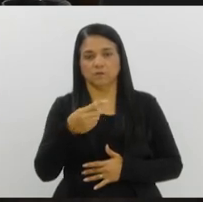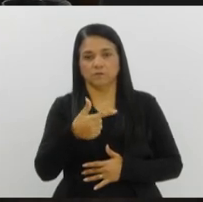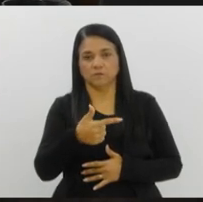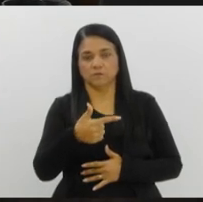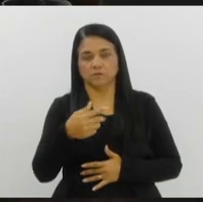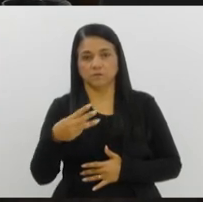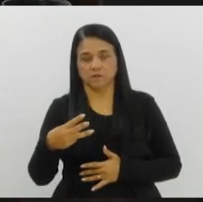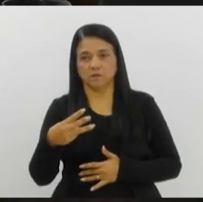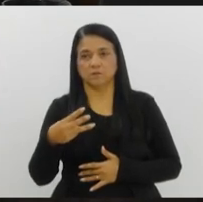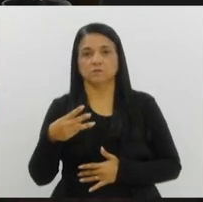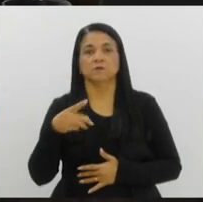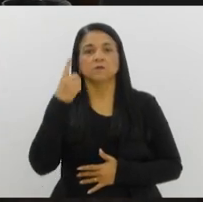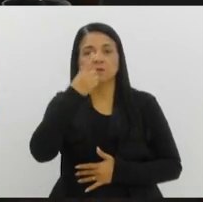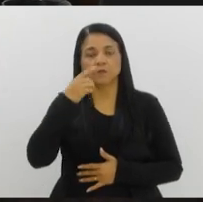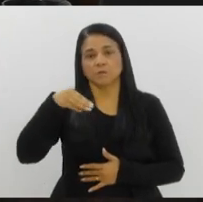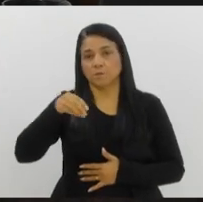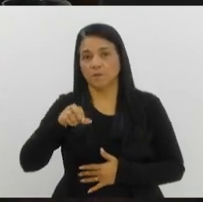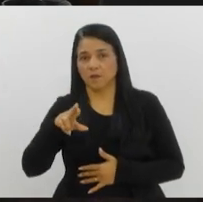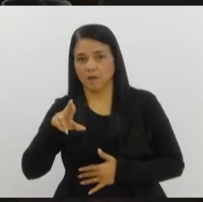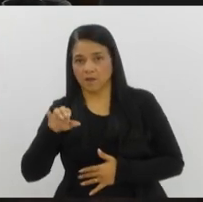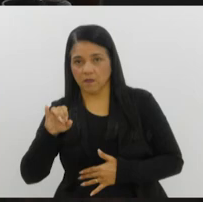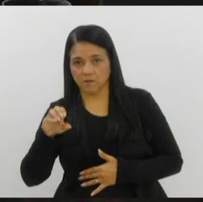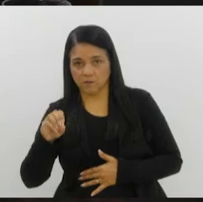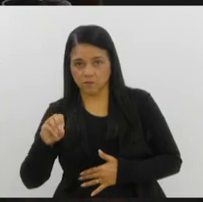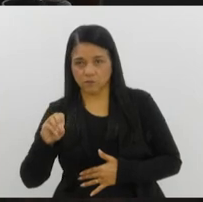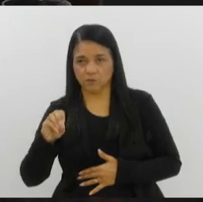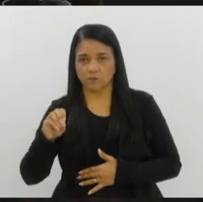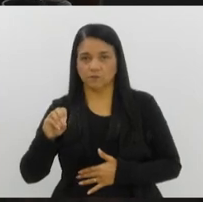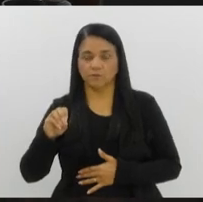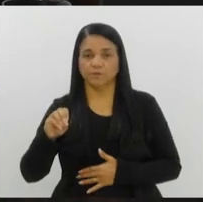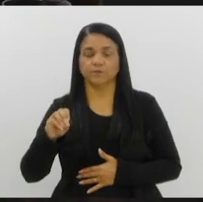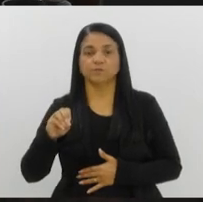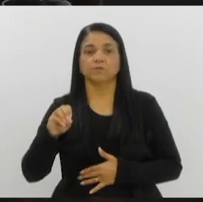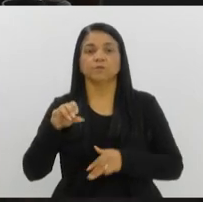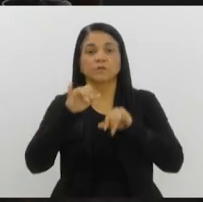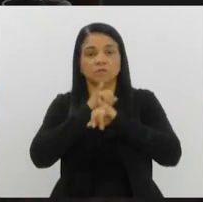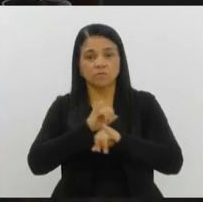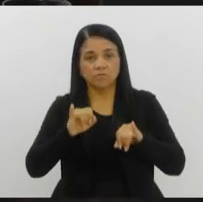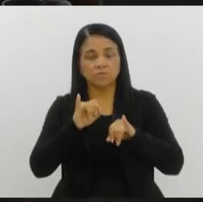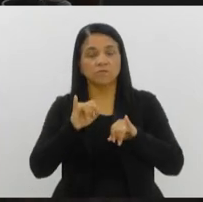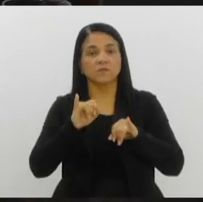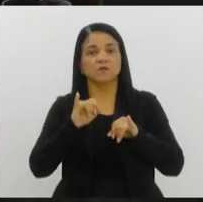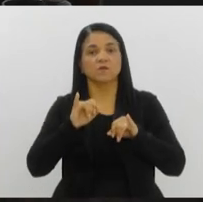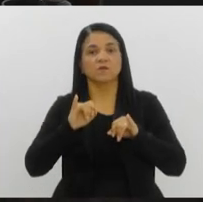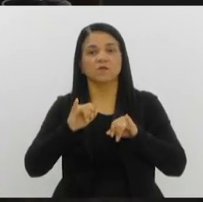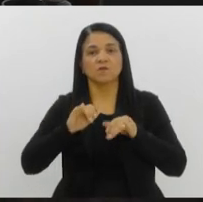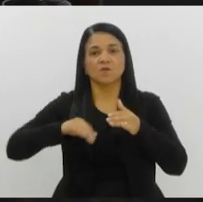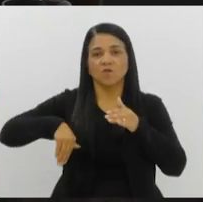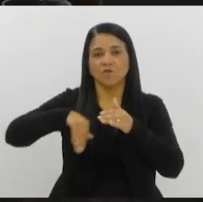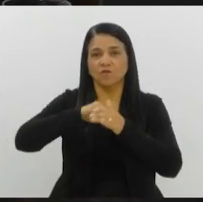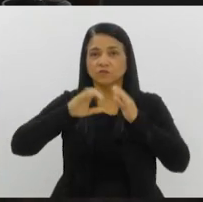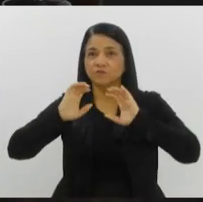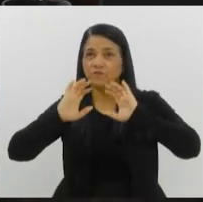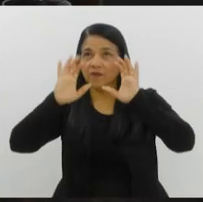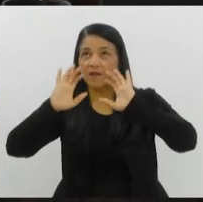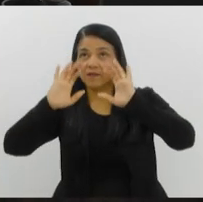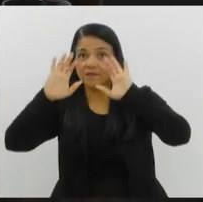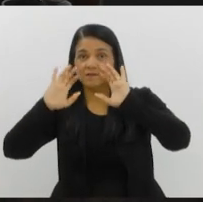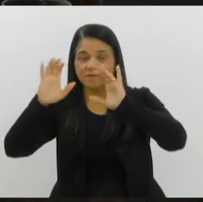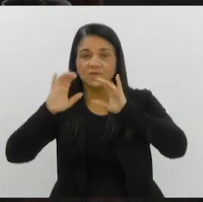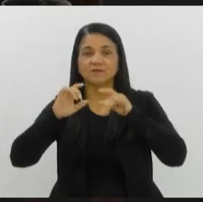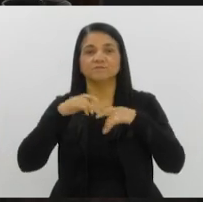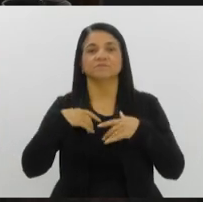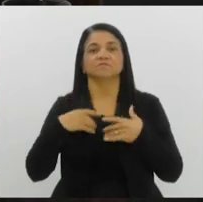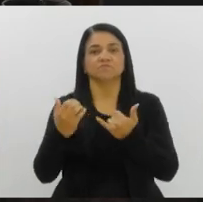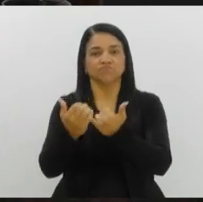deputado Márcio Canella, que declara o futevôlei como patrimônio cultural de natureza imaterial do Estado